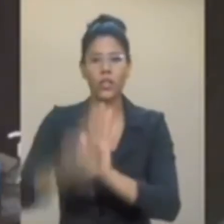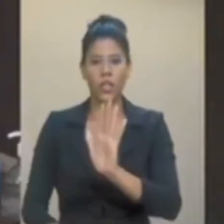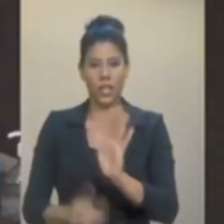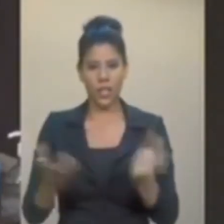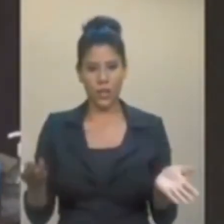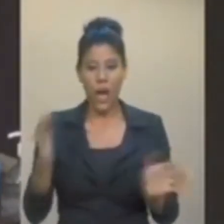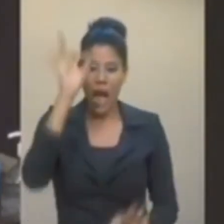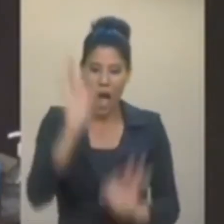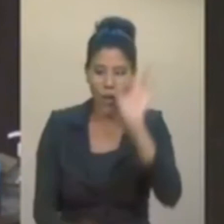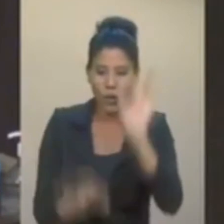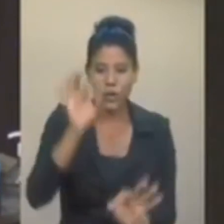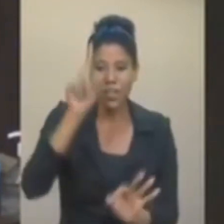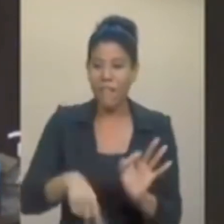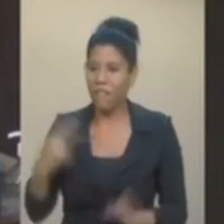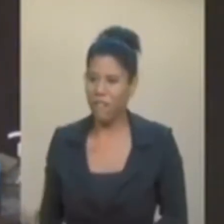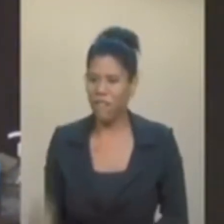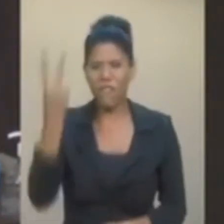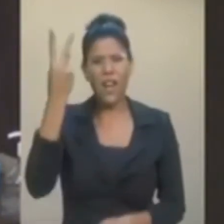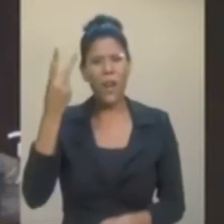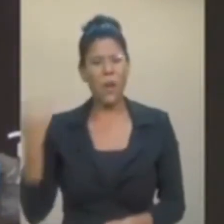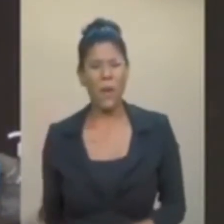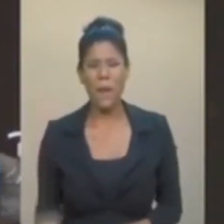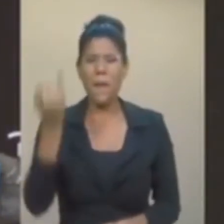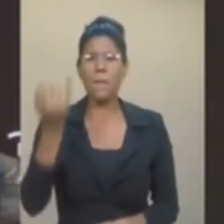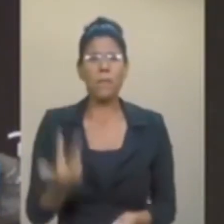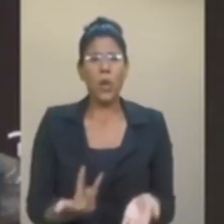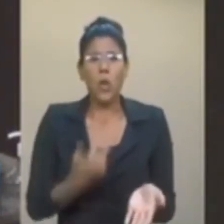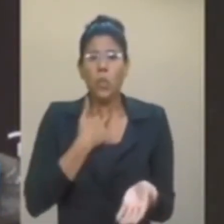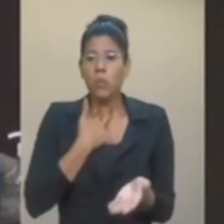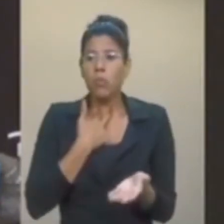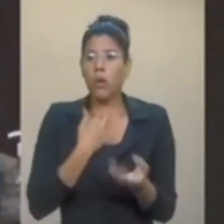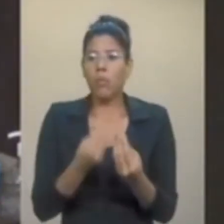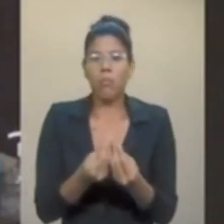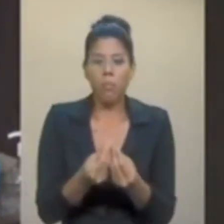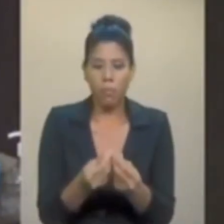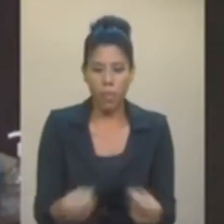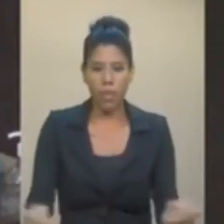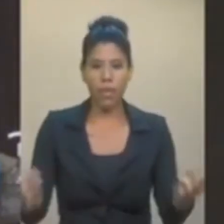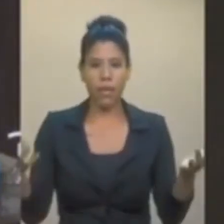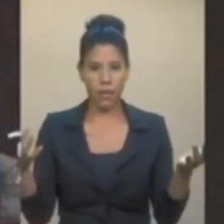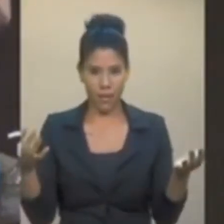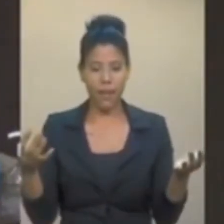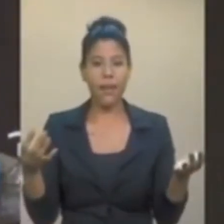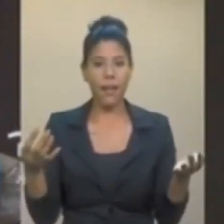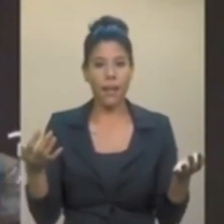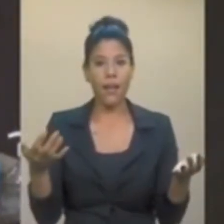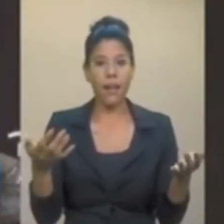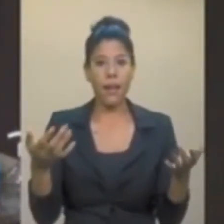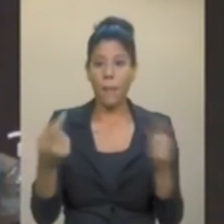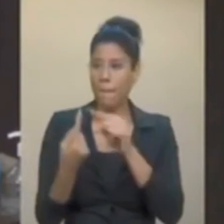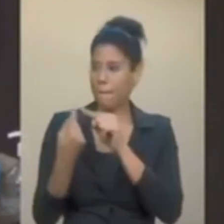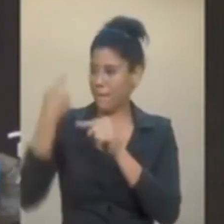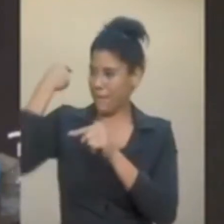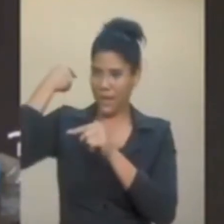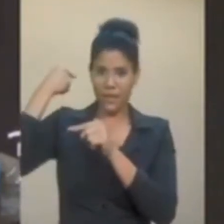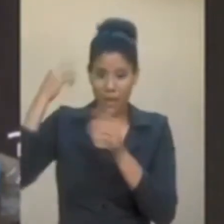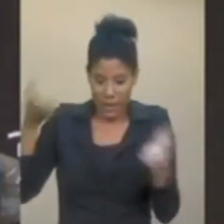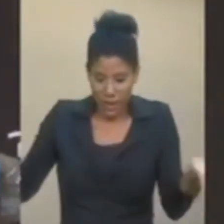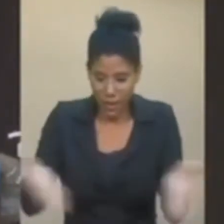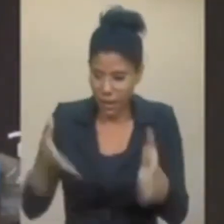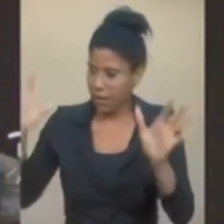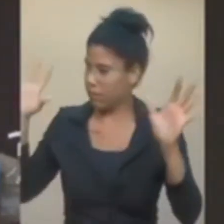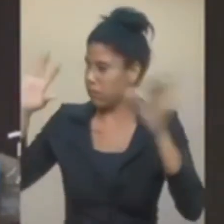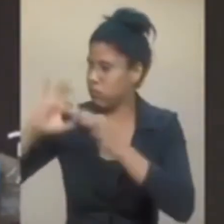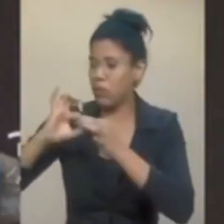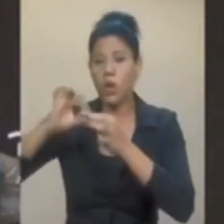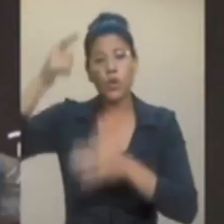justiça é um valor do qual não se pode abrir mão. Portanto, passado e presente se abraçam